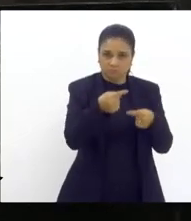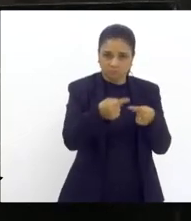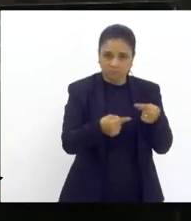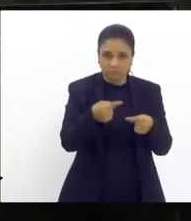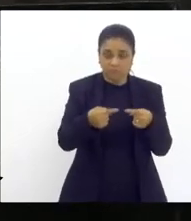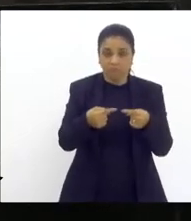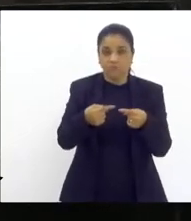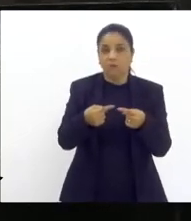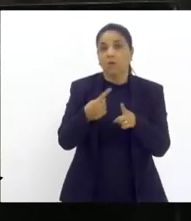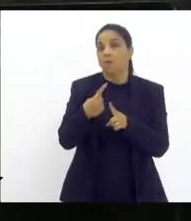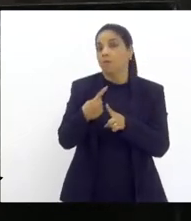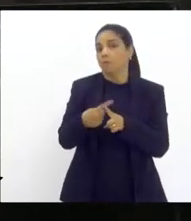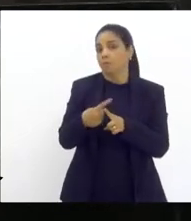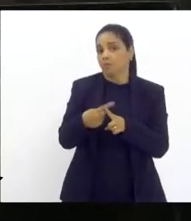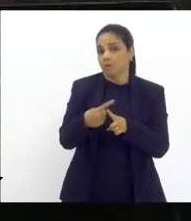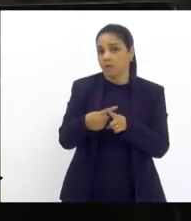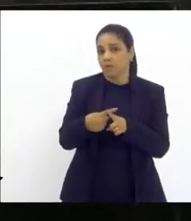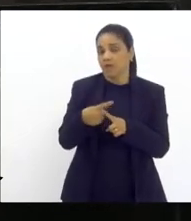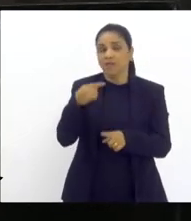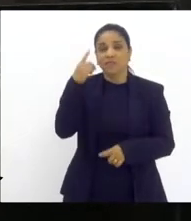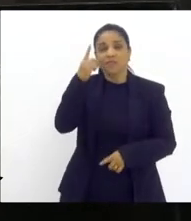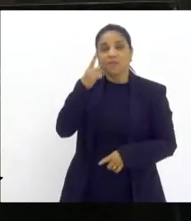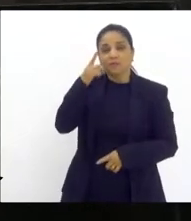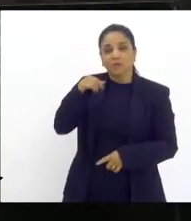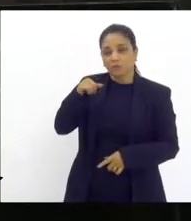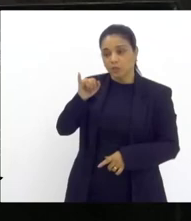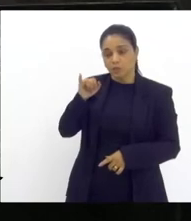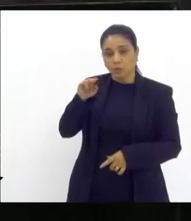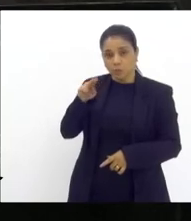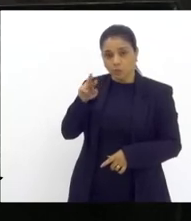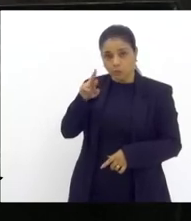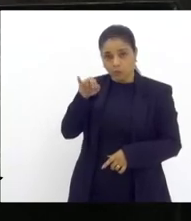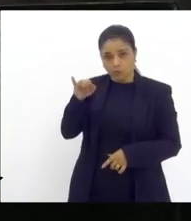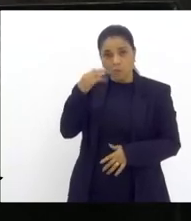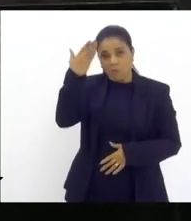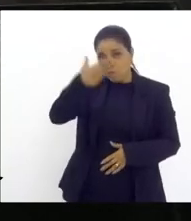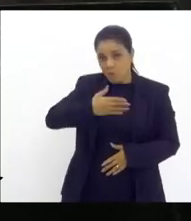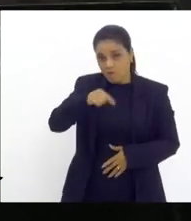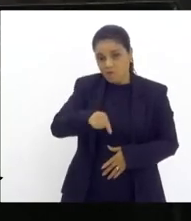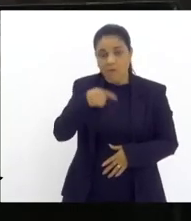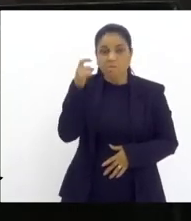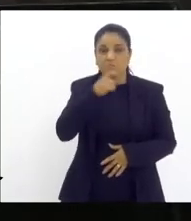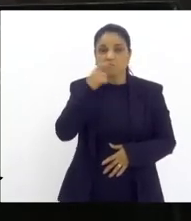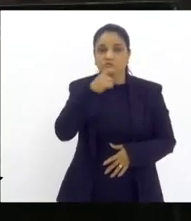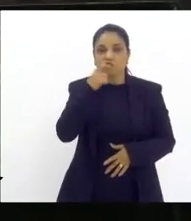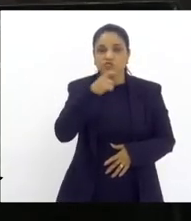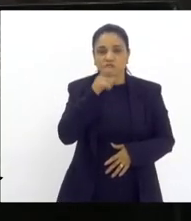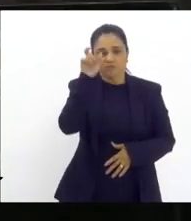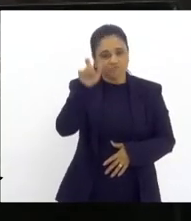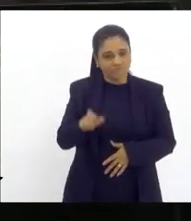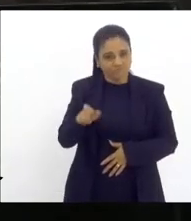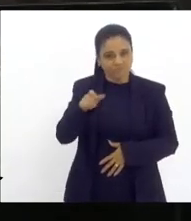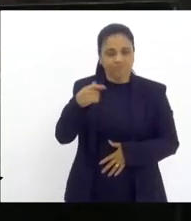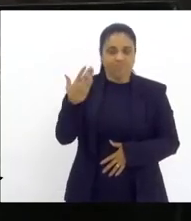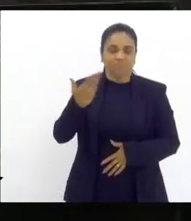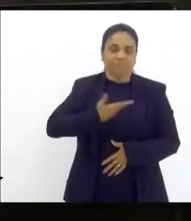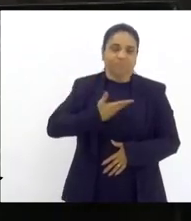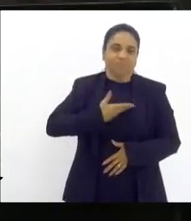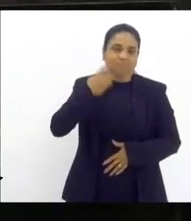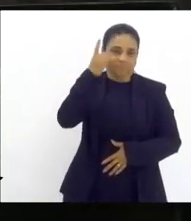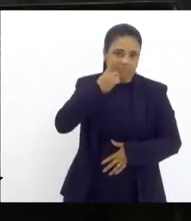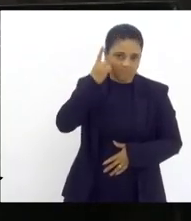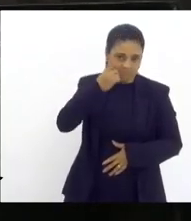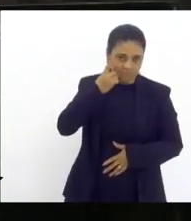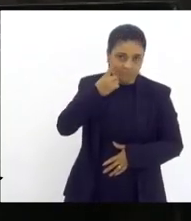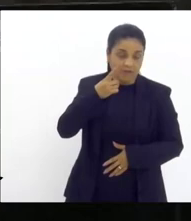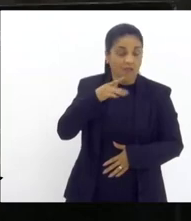até porque Deputado Yuri nós vamos provar aqui as diversas mentiras desses colegas até porque tá comprovado que